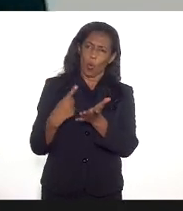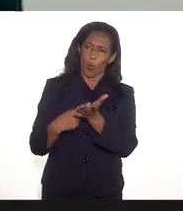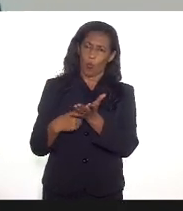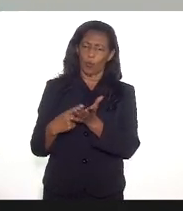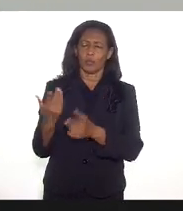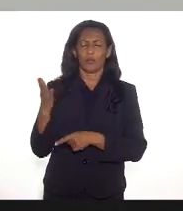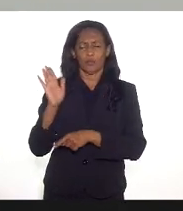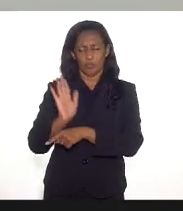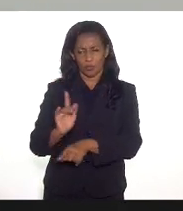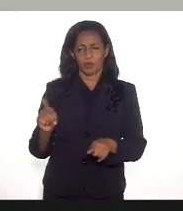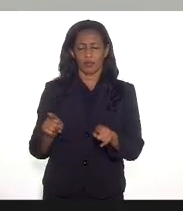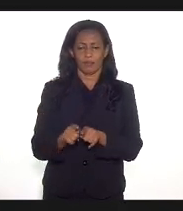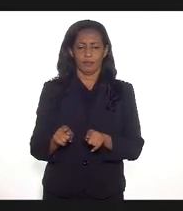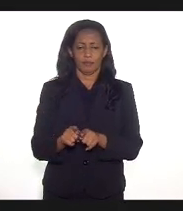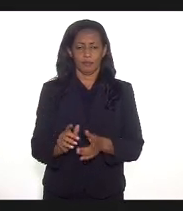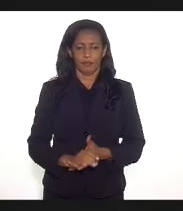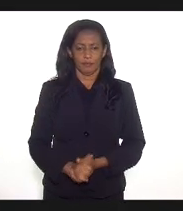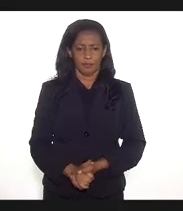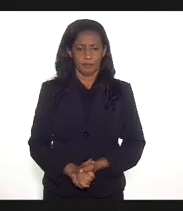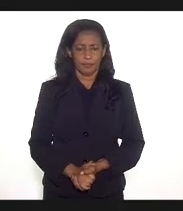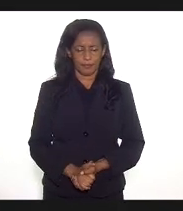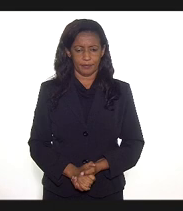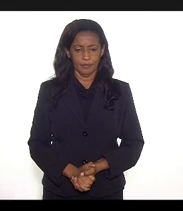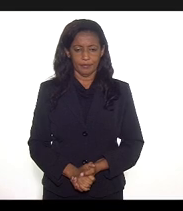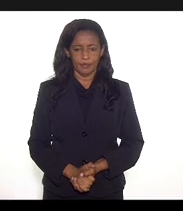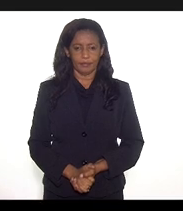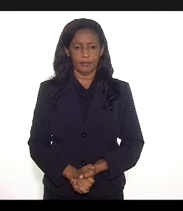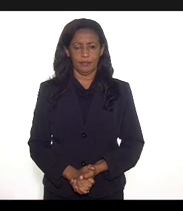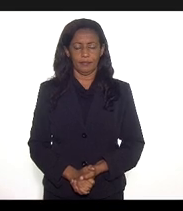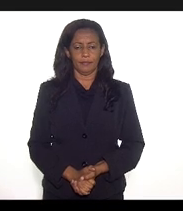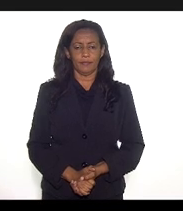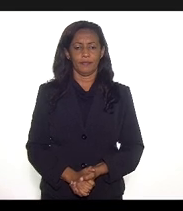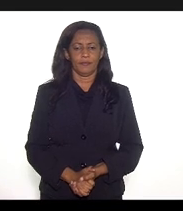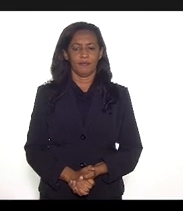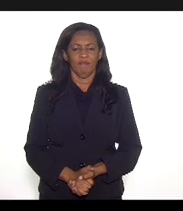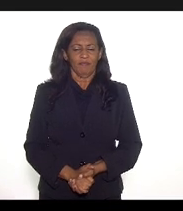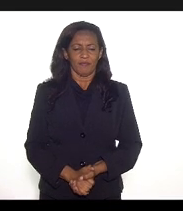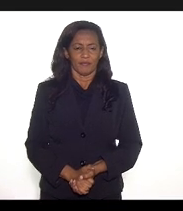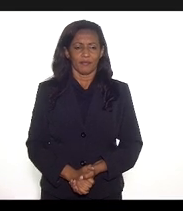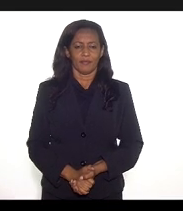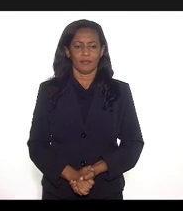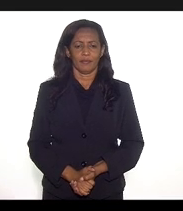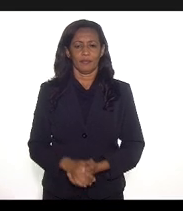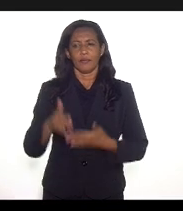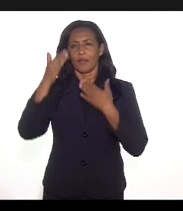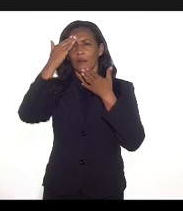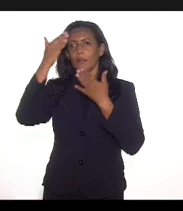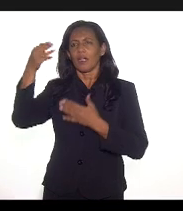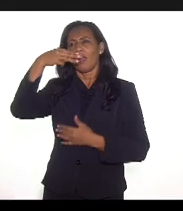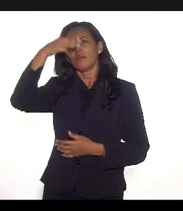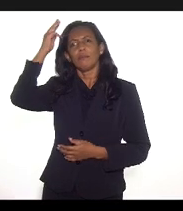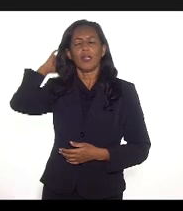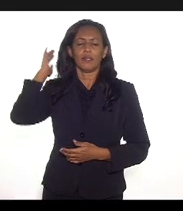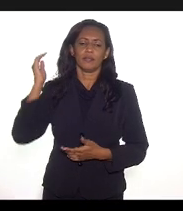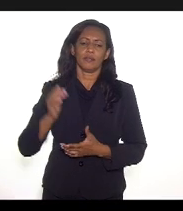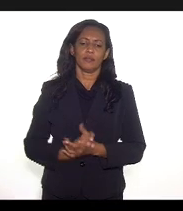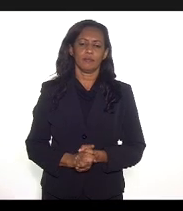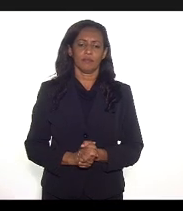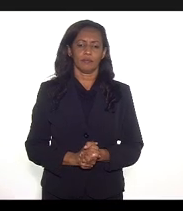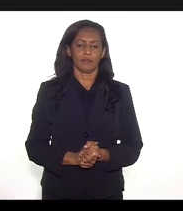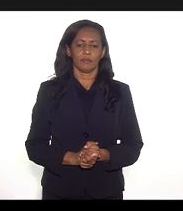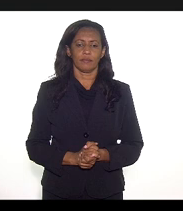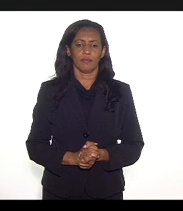recuperação do Estado. Luiz, gostaria de fazer uso da palavra, por favor. Obrigado, deputado Márcio Pacheco.